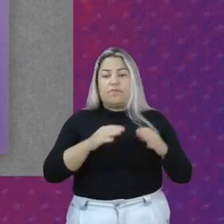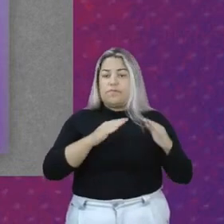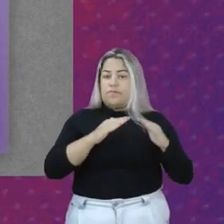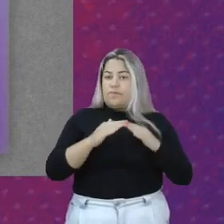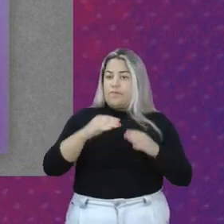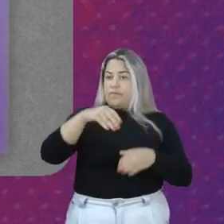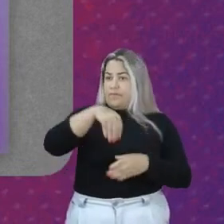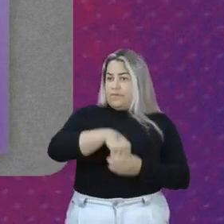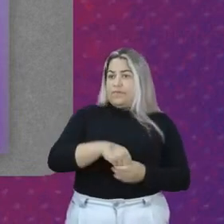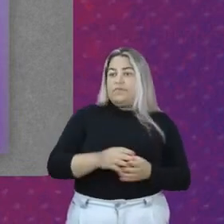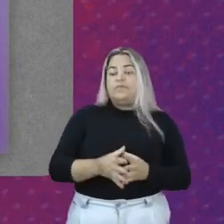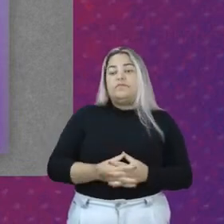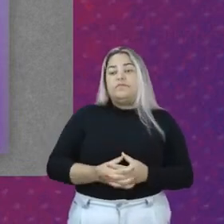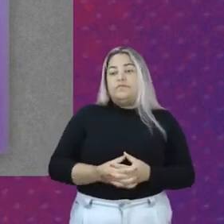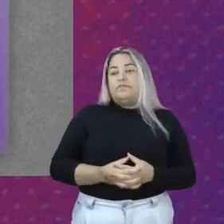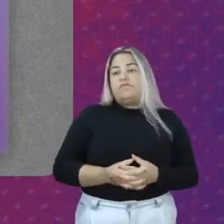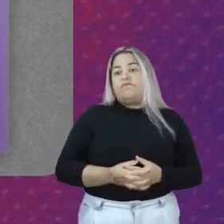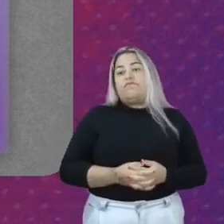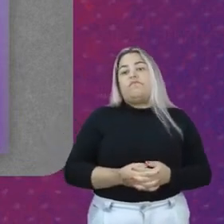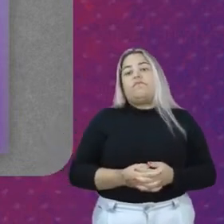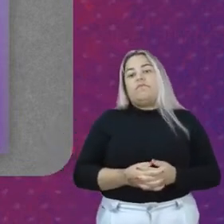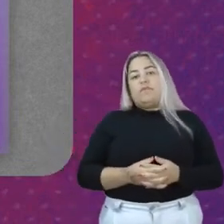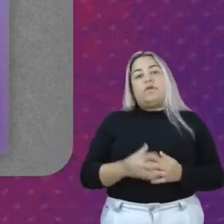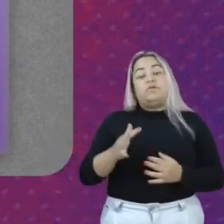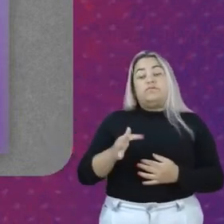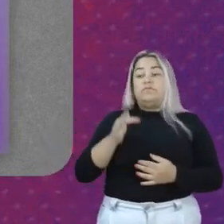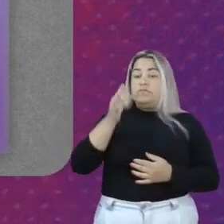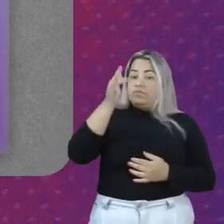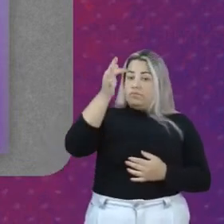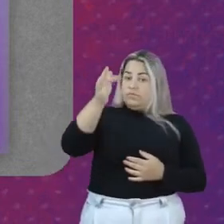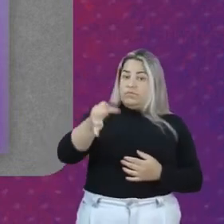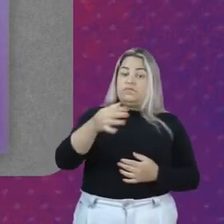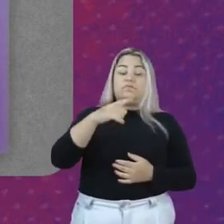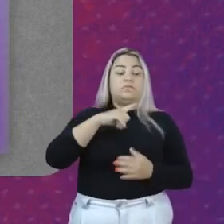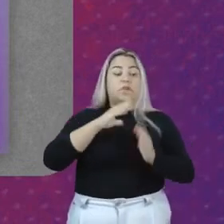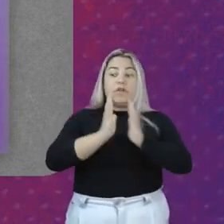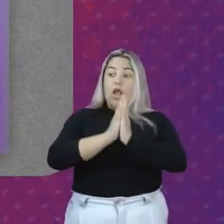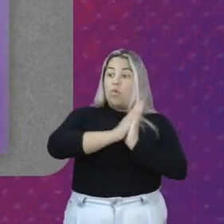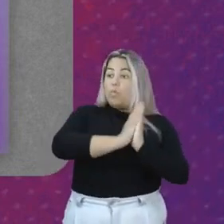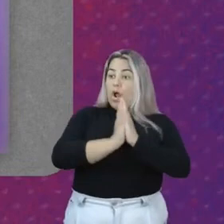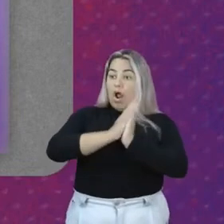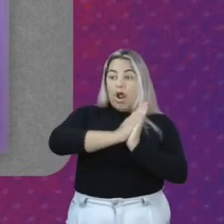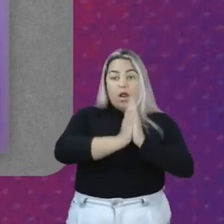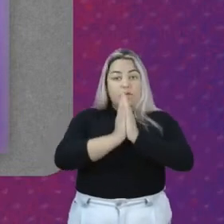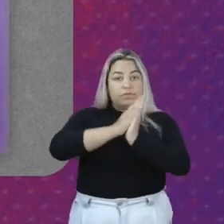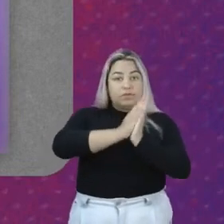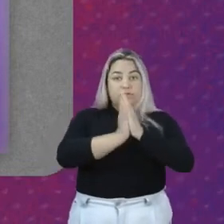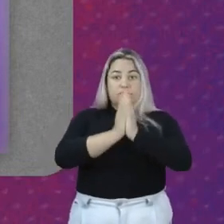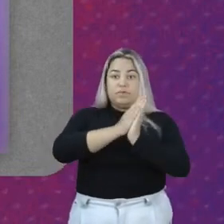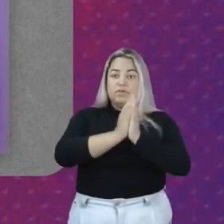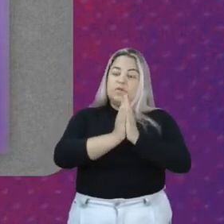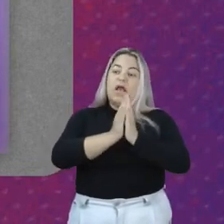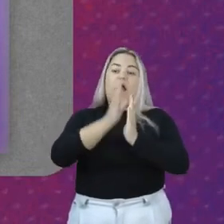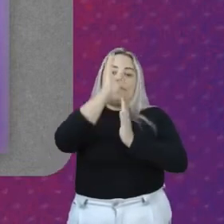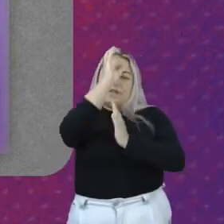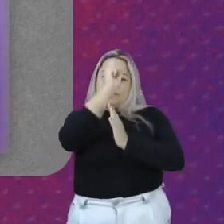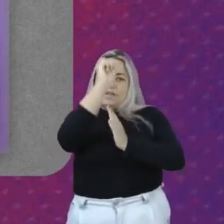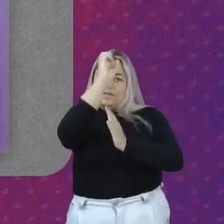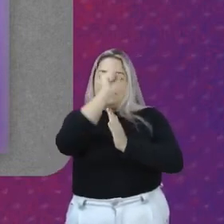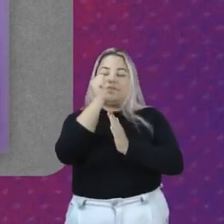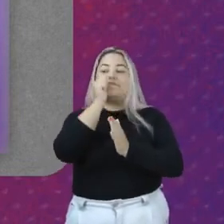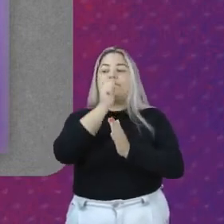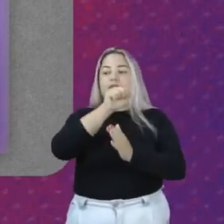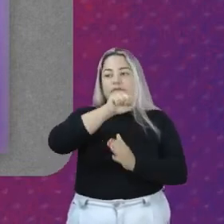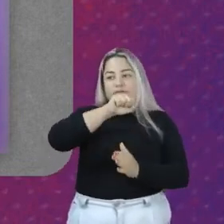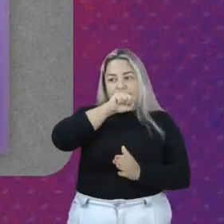doméstico. E aí, lá na frente, a gente dá também uma boneca, que é para ela aprender a ser maternal.